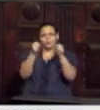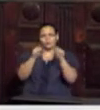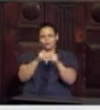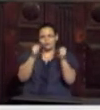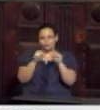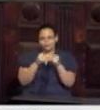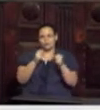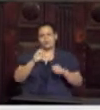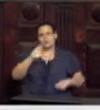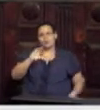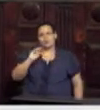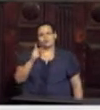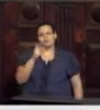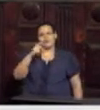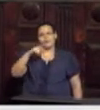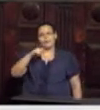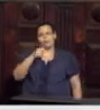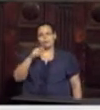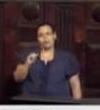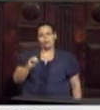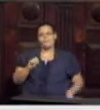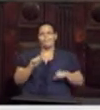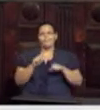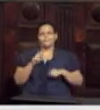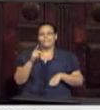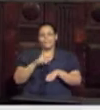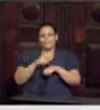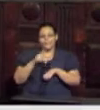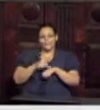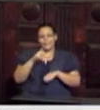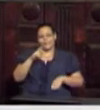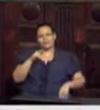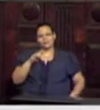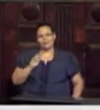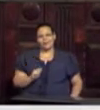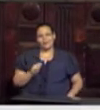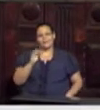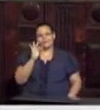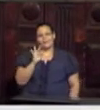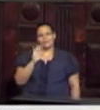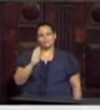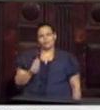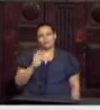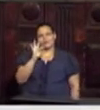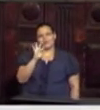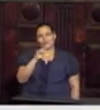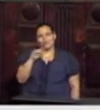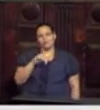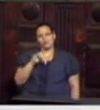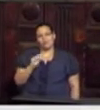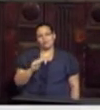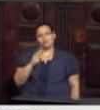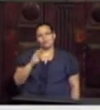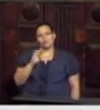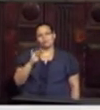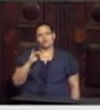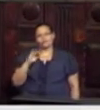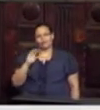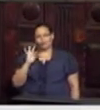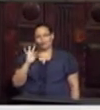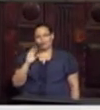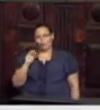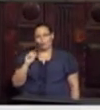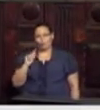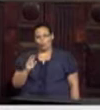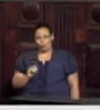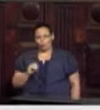Pavuna, Chapadão, Pedreira, Fazenda Botafogo e adjacências. Fora dali, a